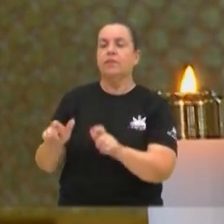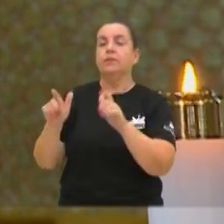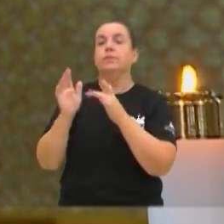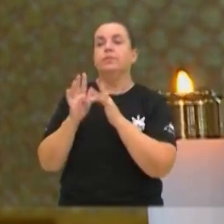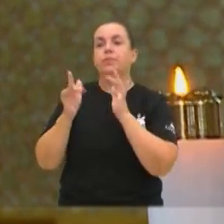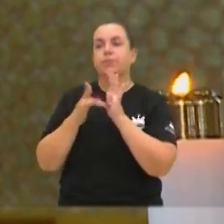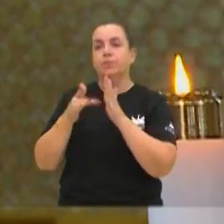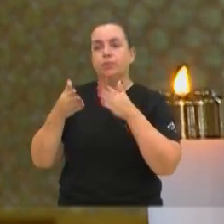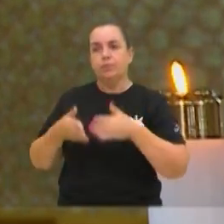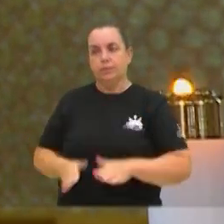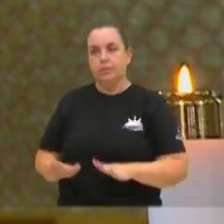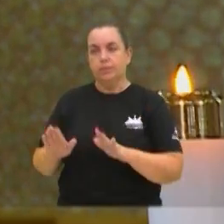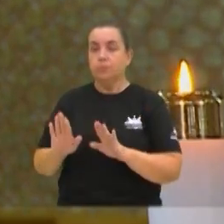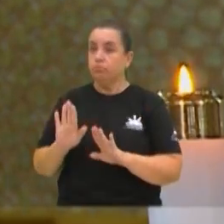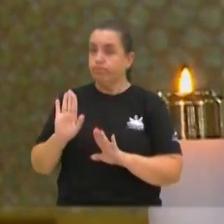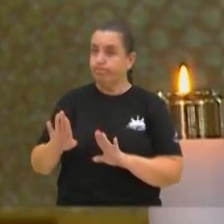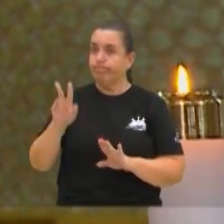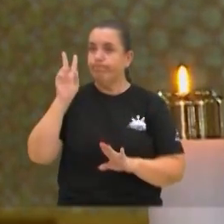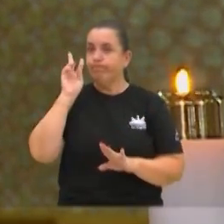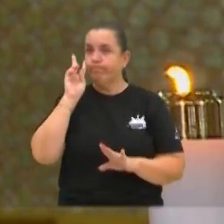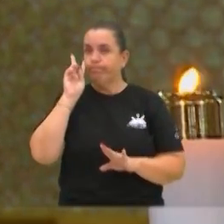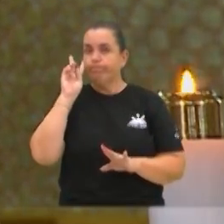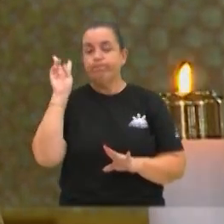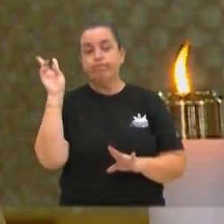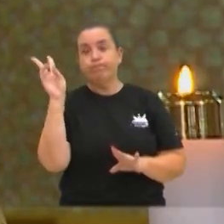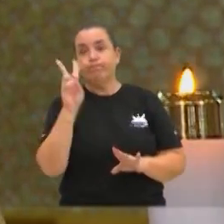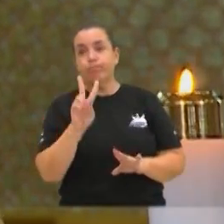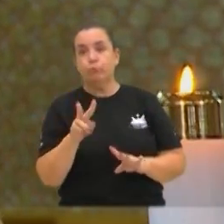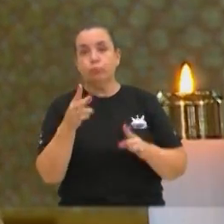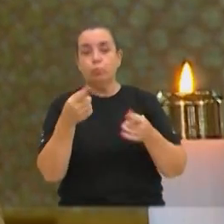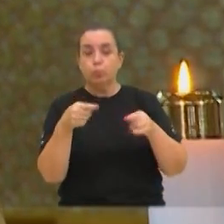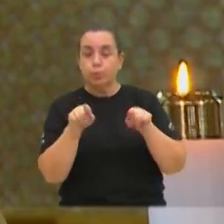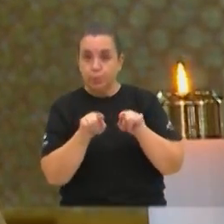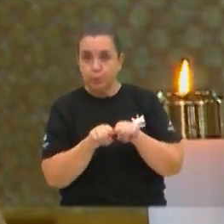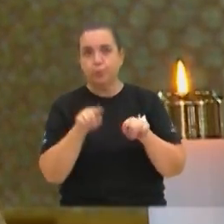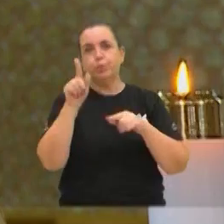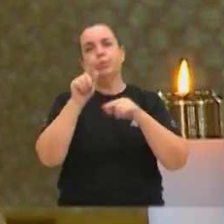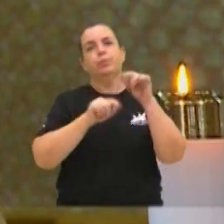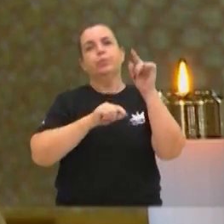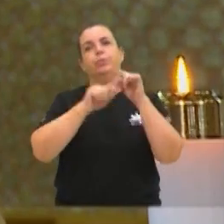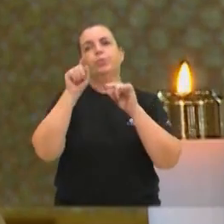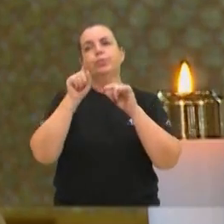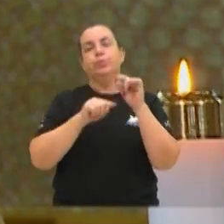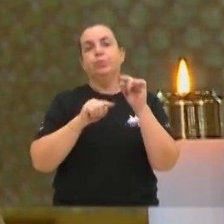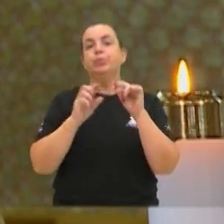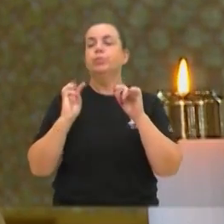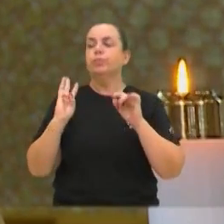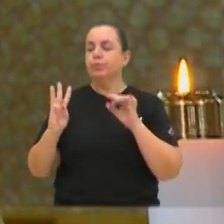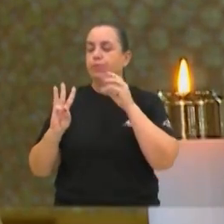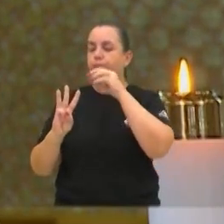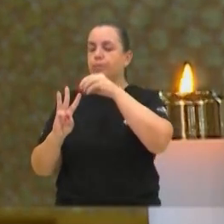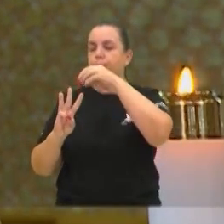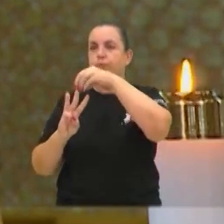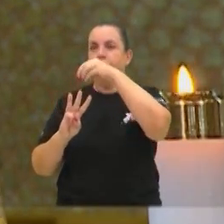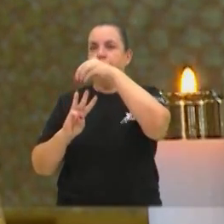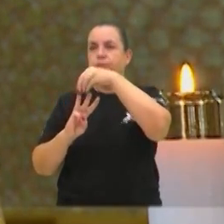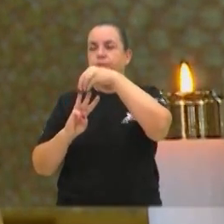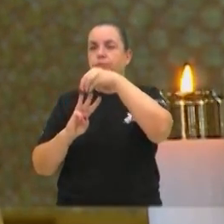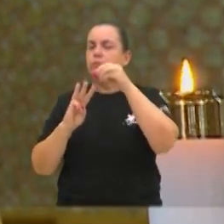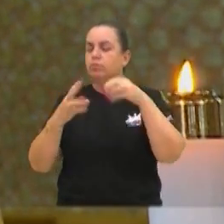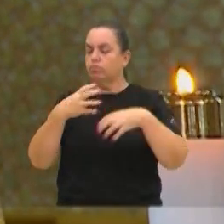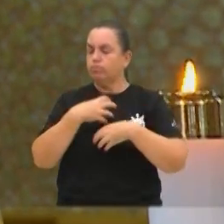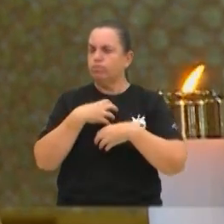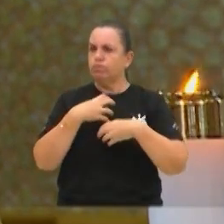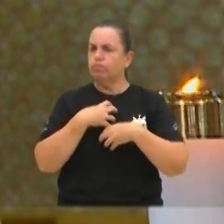menino. Ao verem de novo a estrela, os magos sentiram